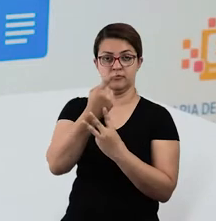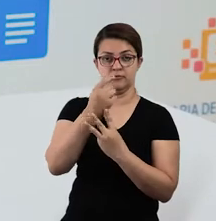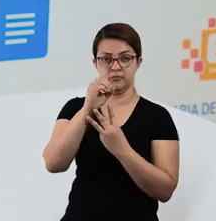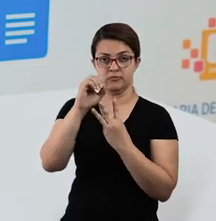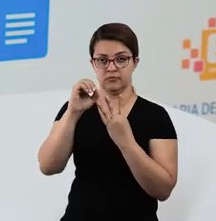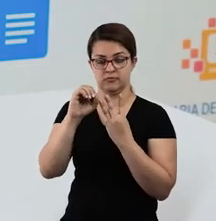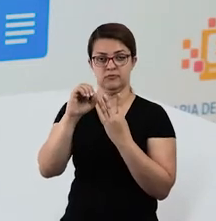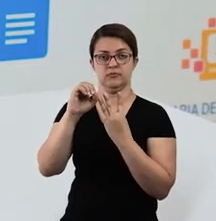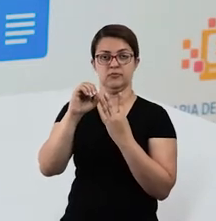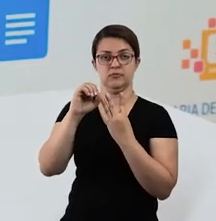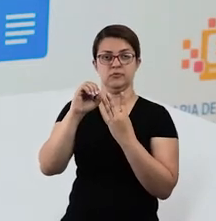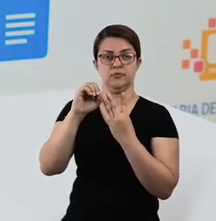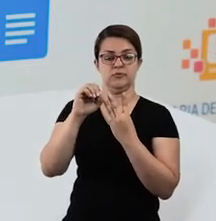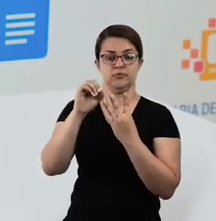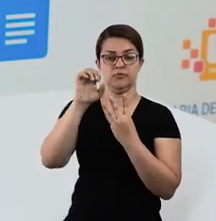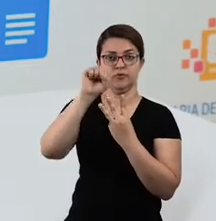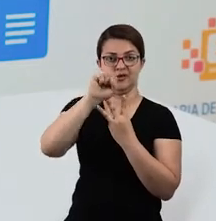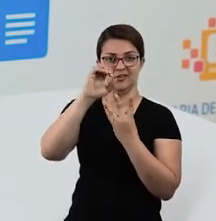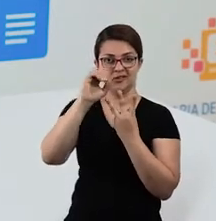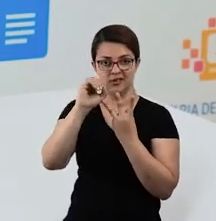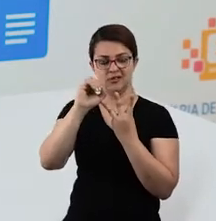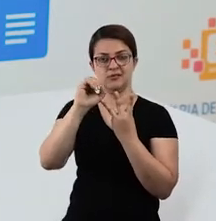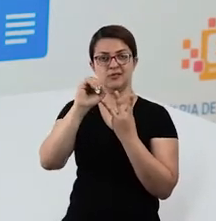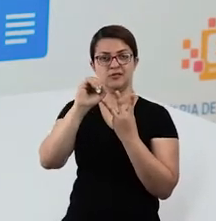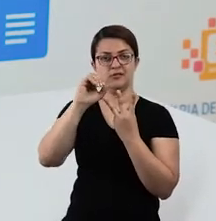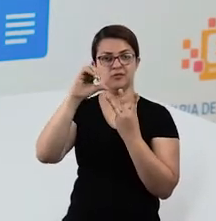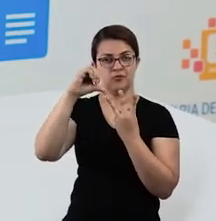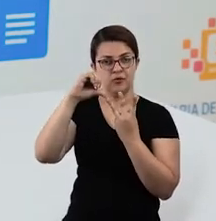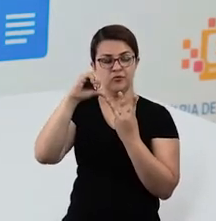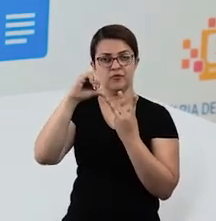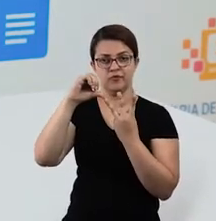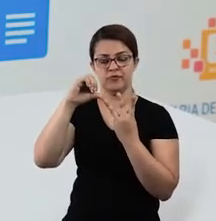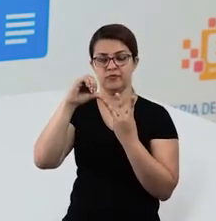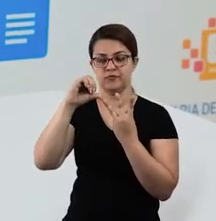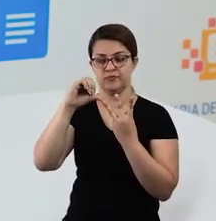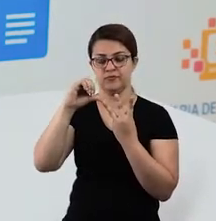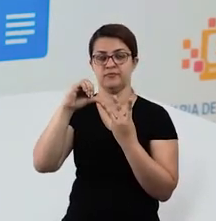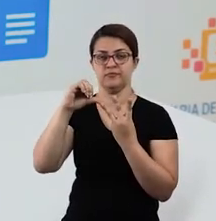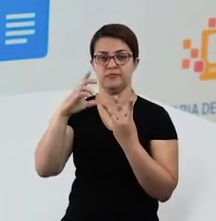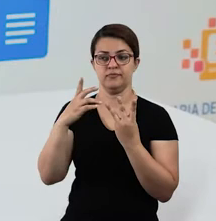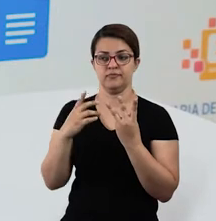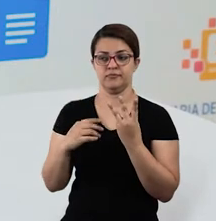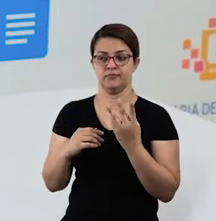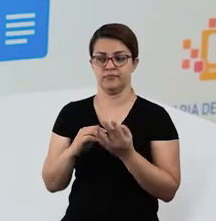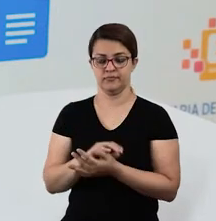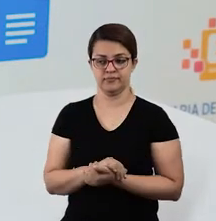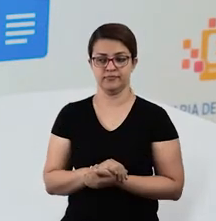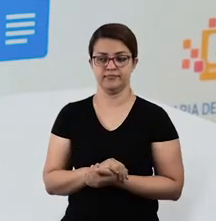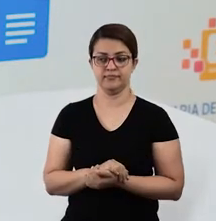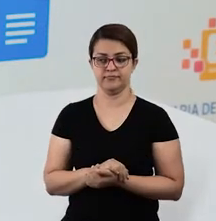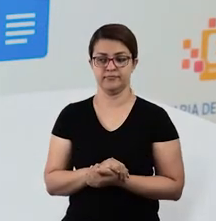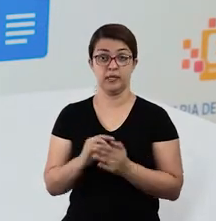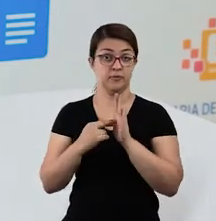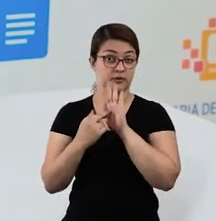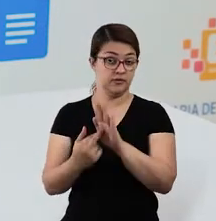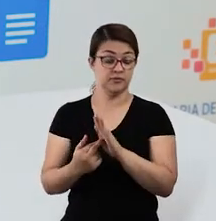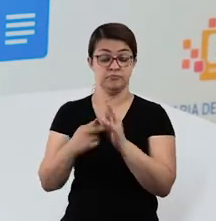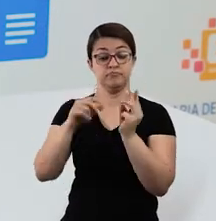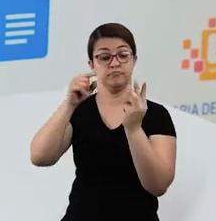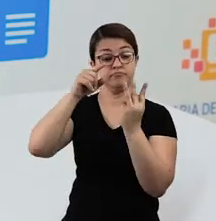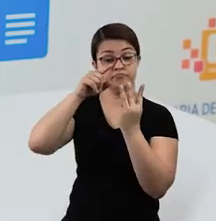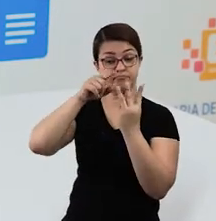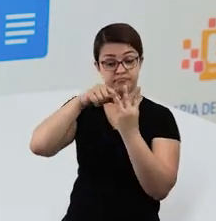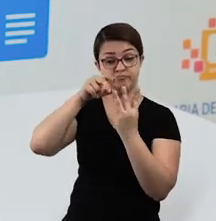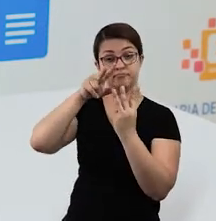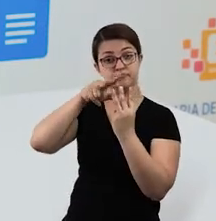do 189 representa uma centena. O 8 do 189 representa uma dezena. E